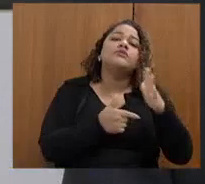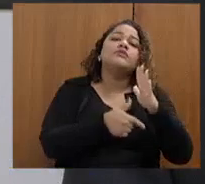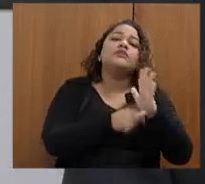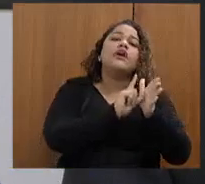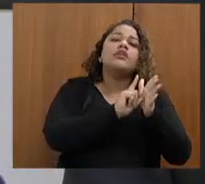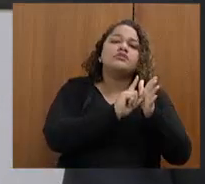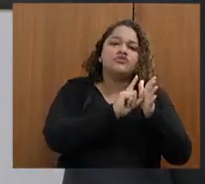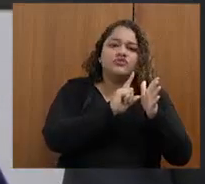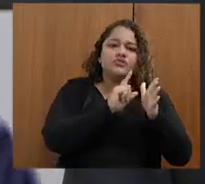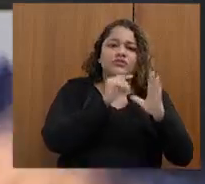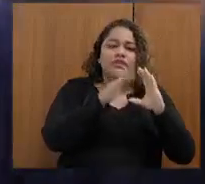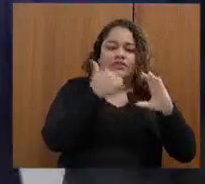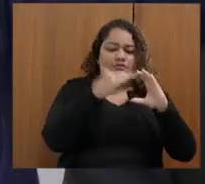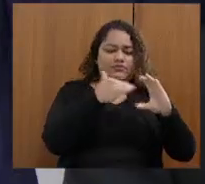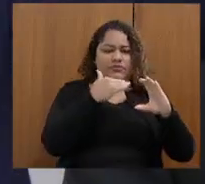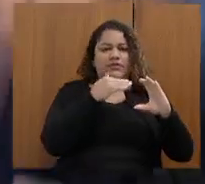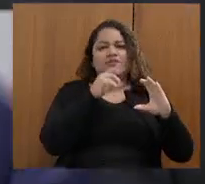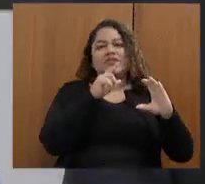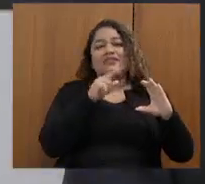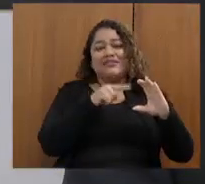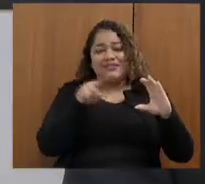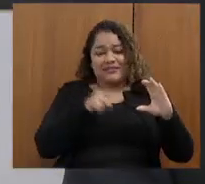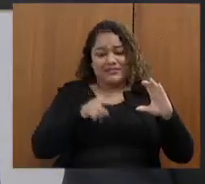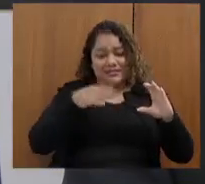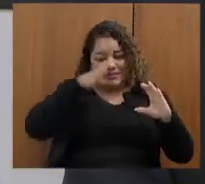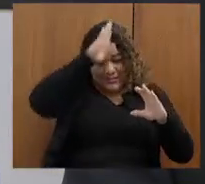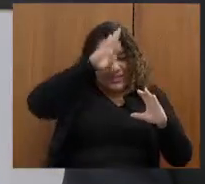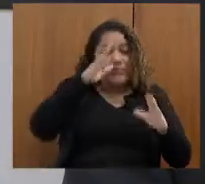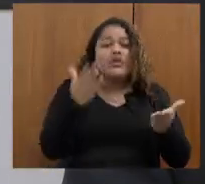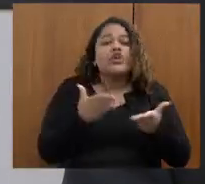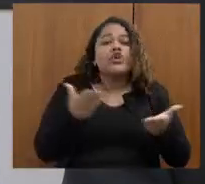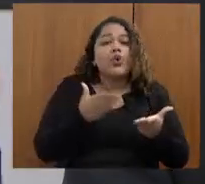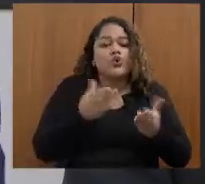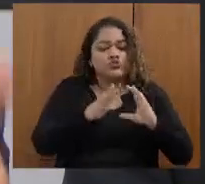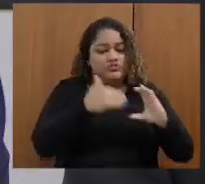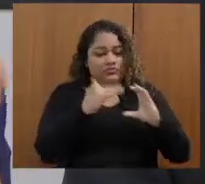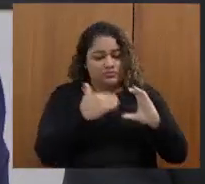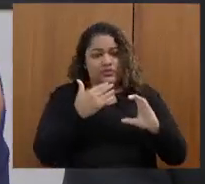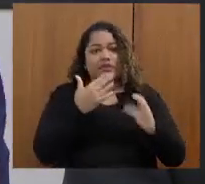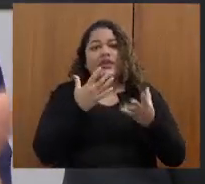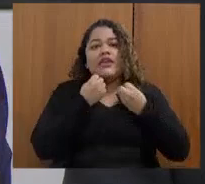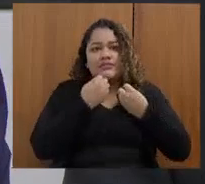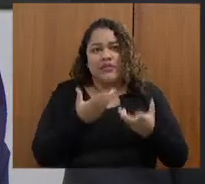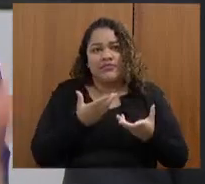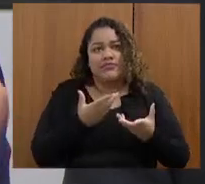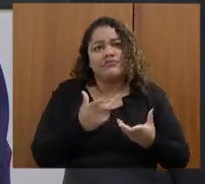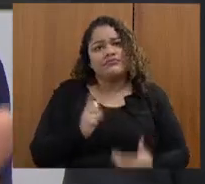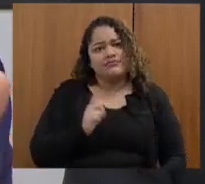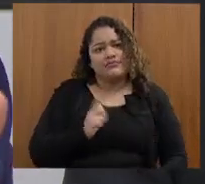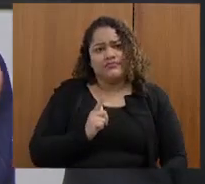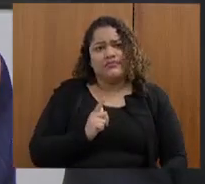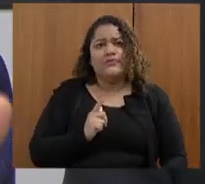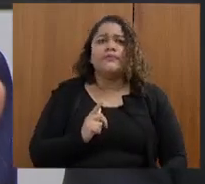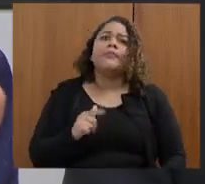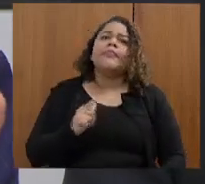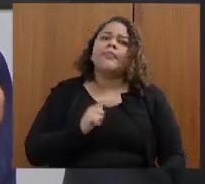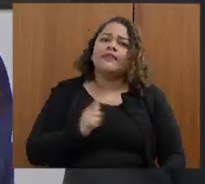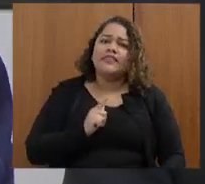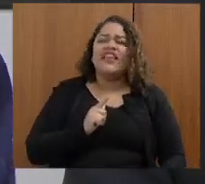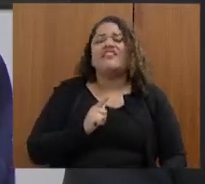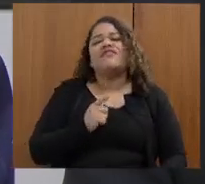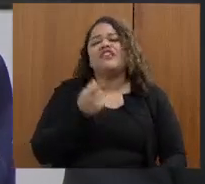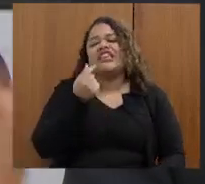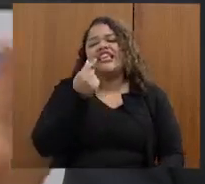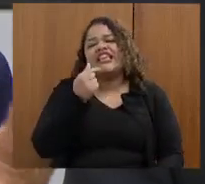hoje era Monte E aí era gente que tirou o dinheiro do crédito consignado